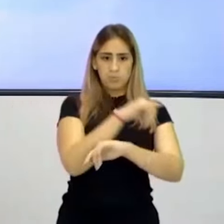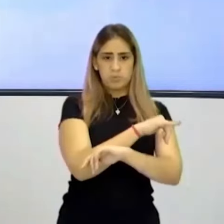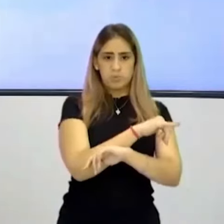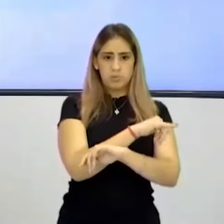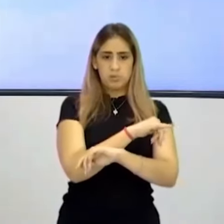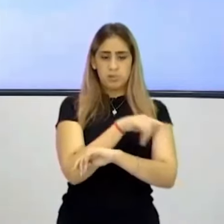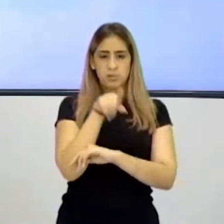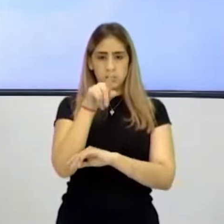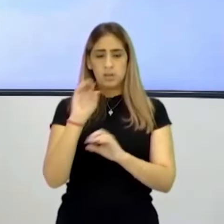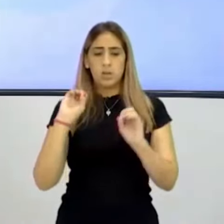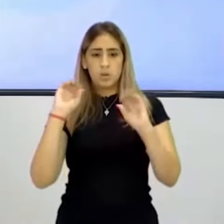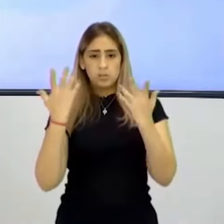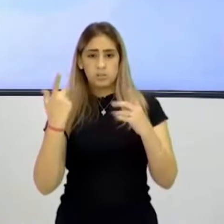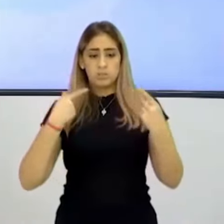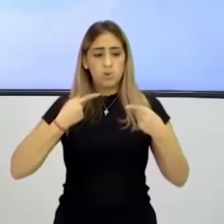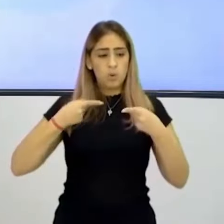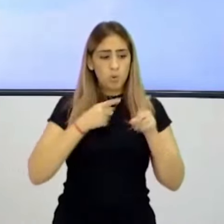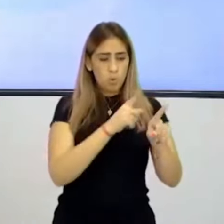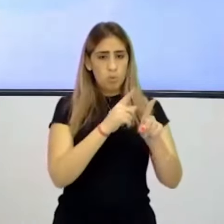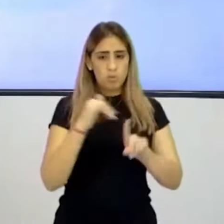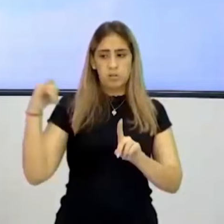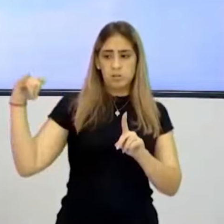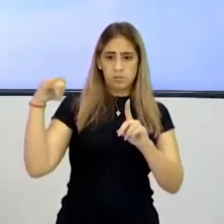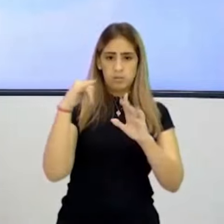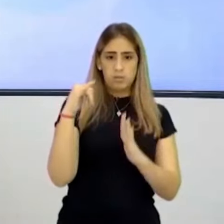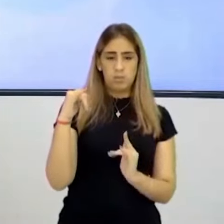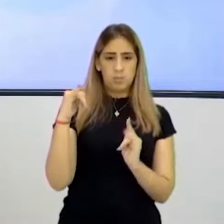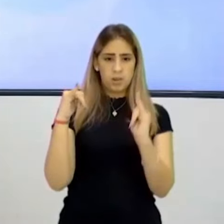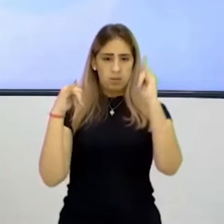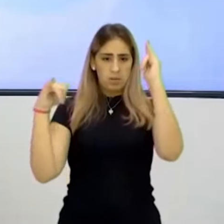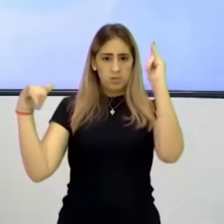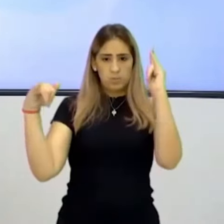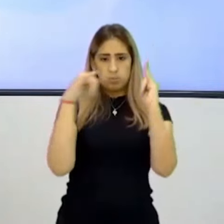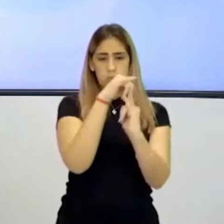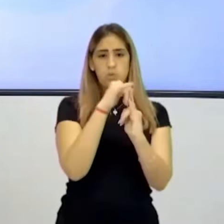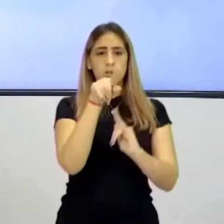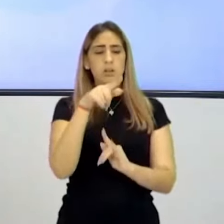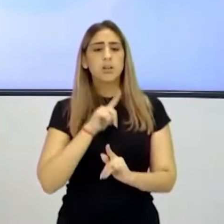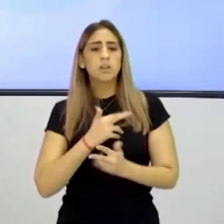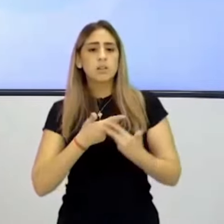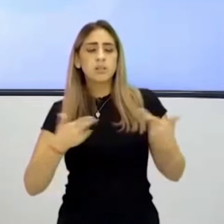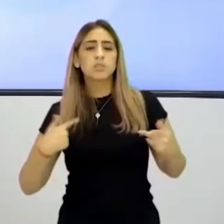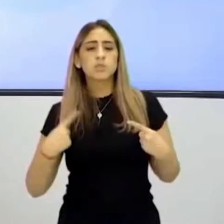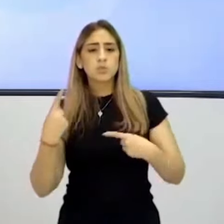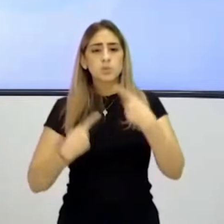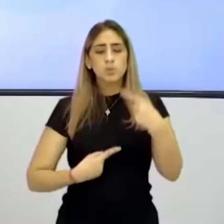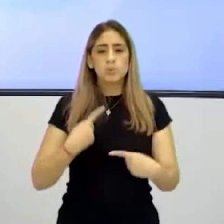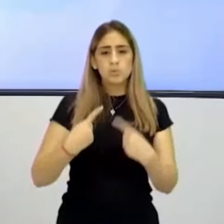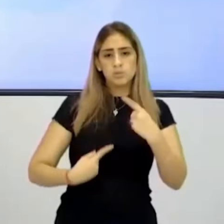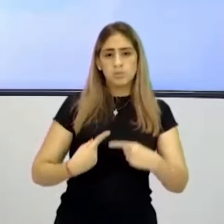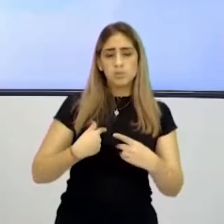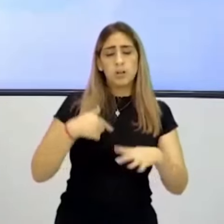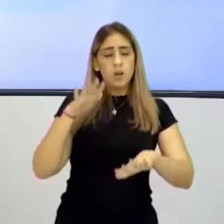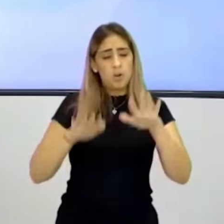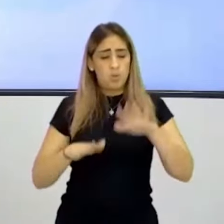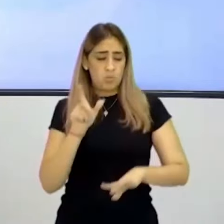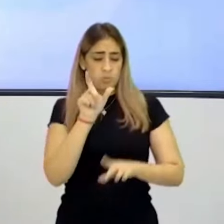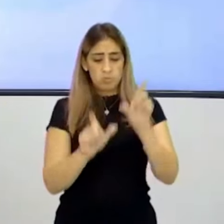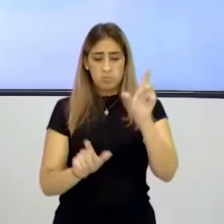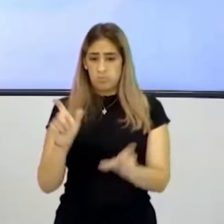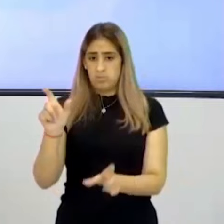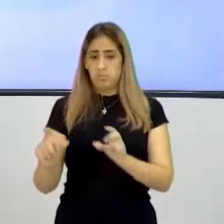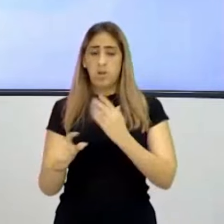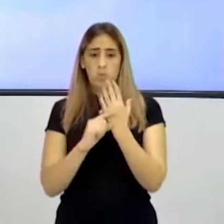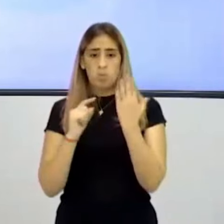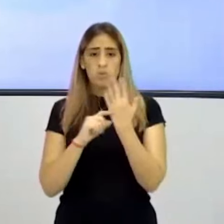Al-Qaeda contra as Torres Gêmeas, ela vai gerar uma série de discussões. Inclusive, alguns autores falam até que